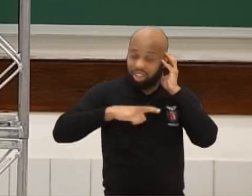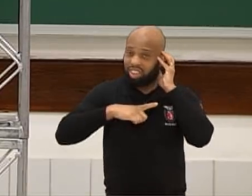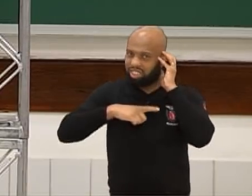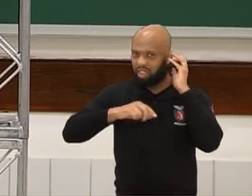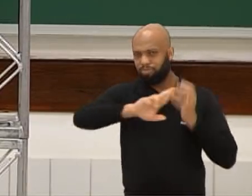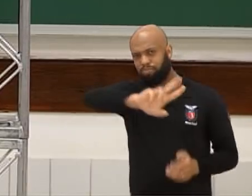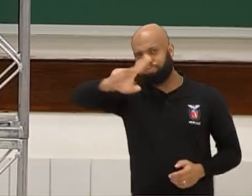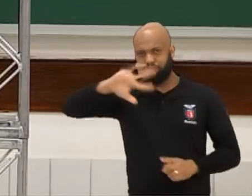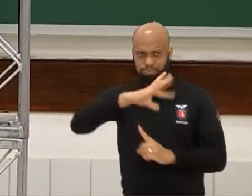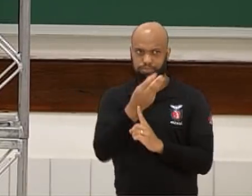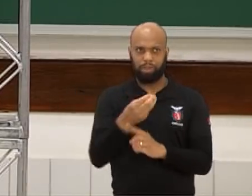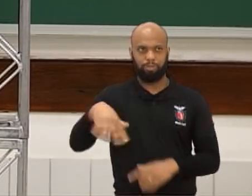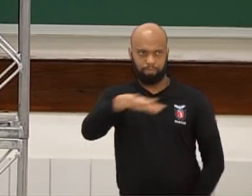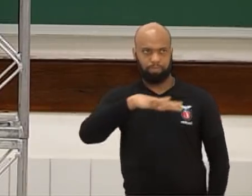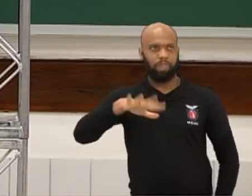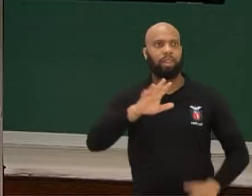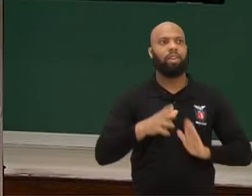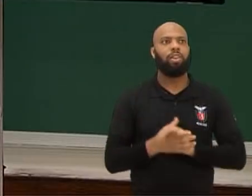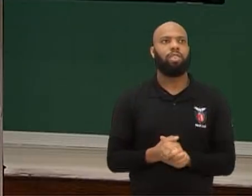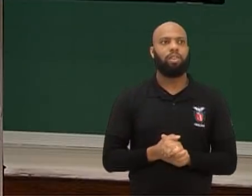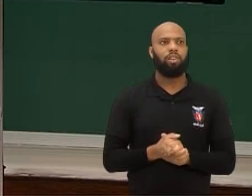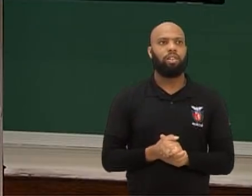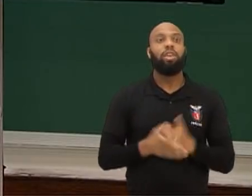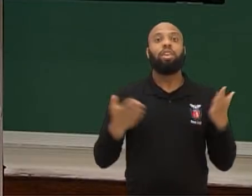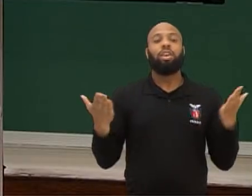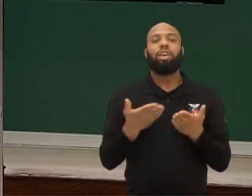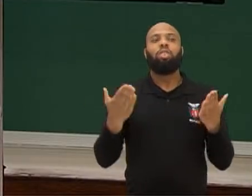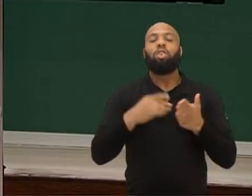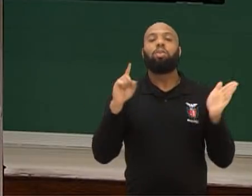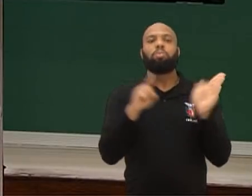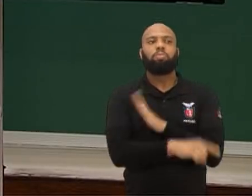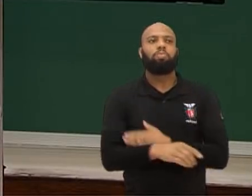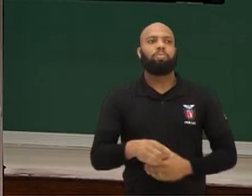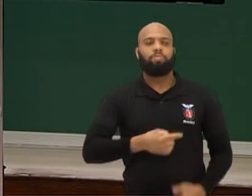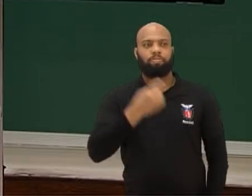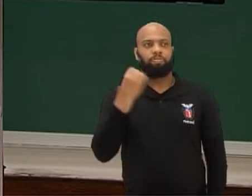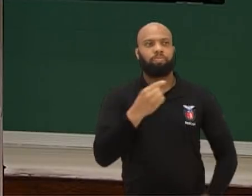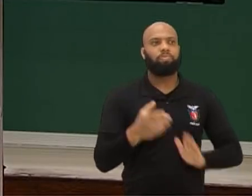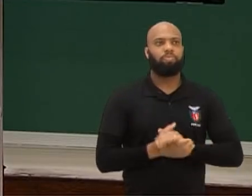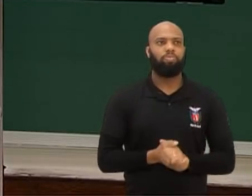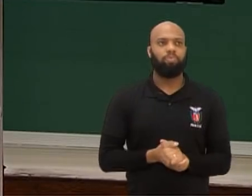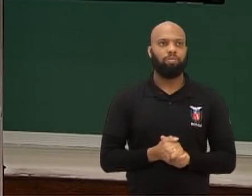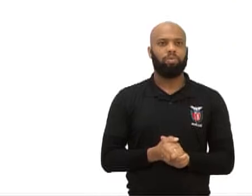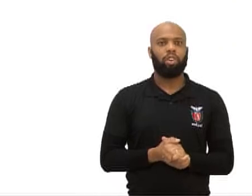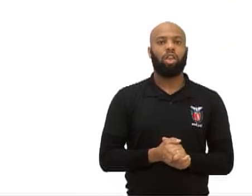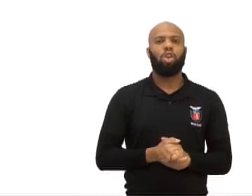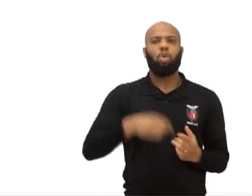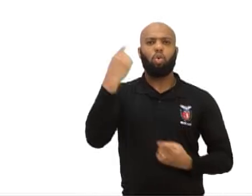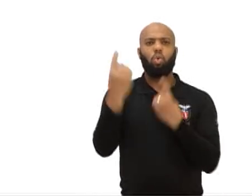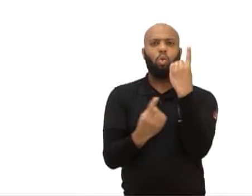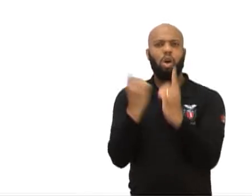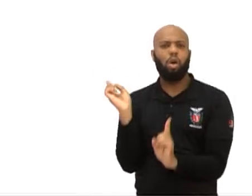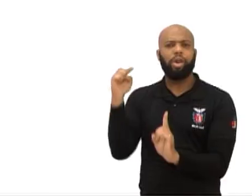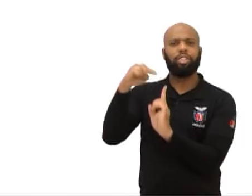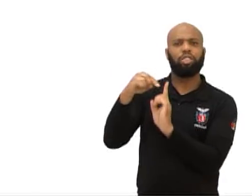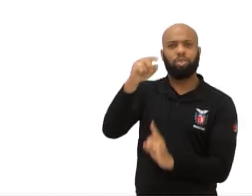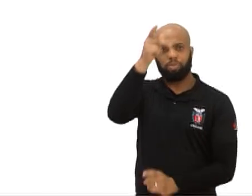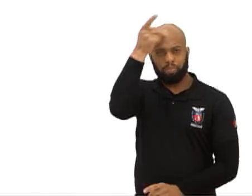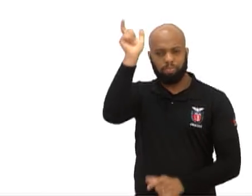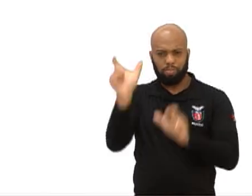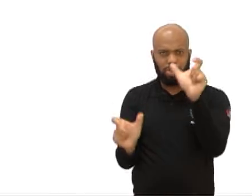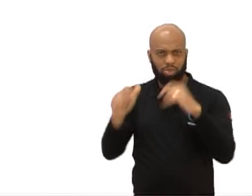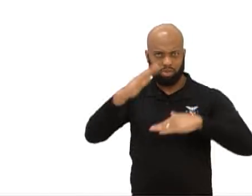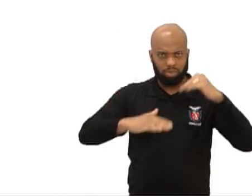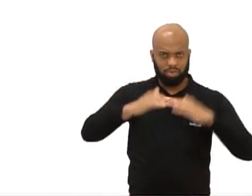modalidades artísticas. Vamos para o nosso primeiro quiz? Qual a função do